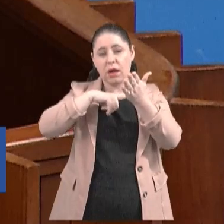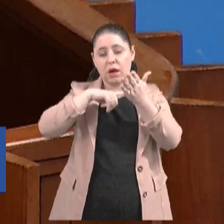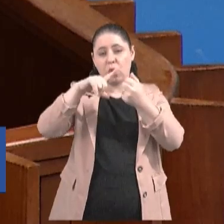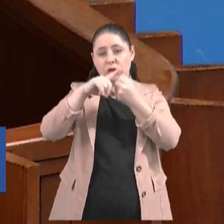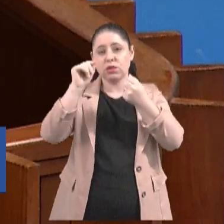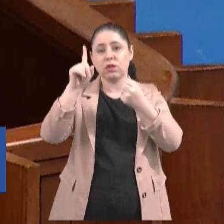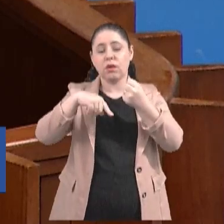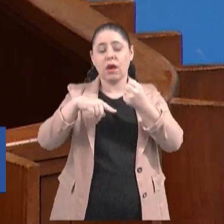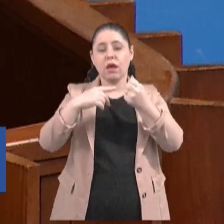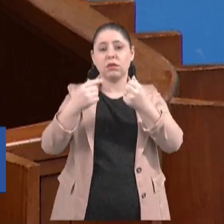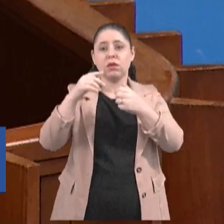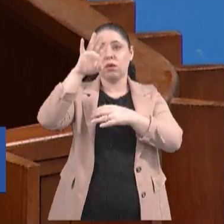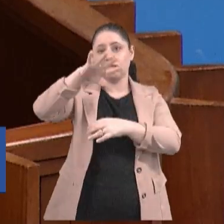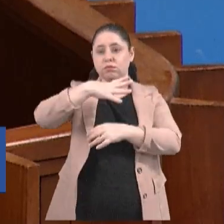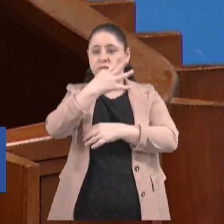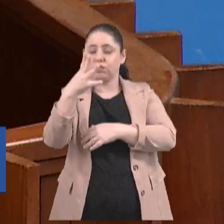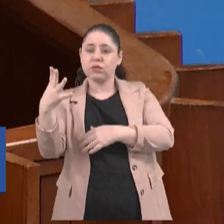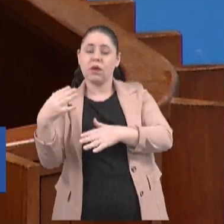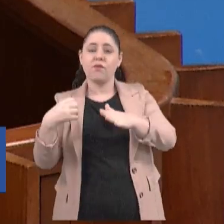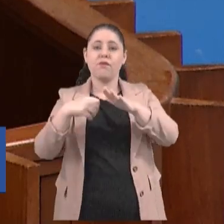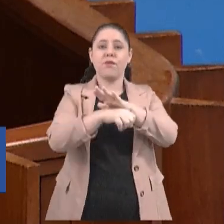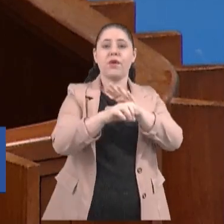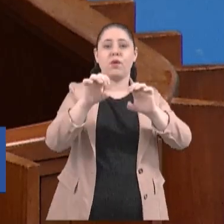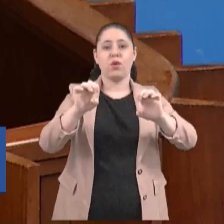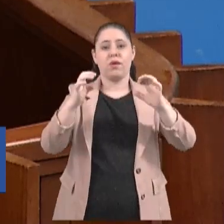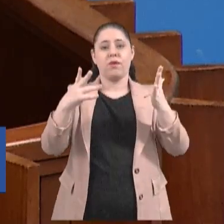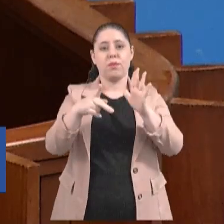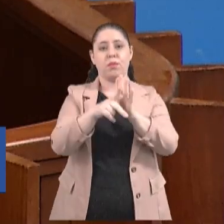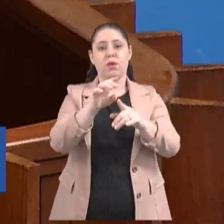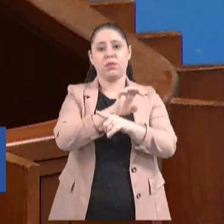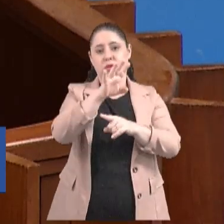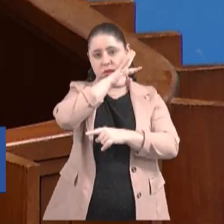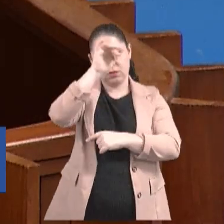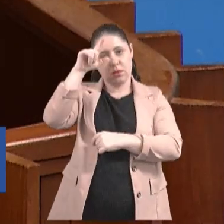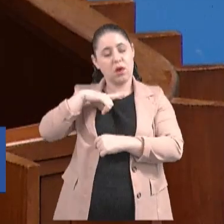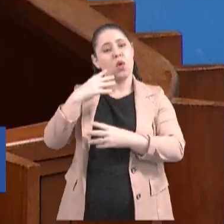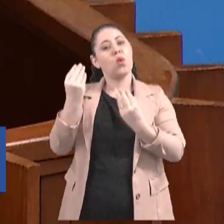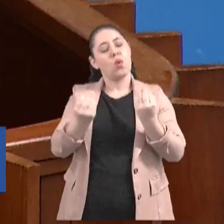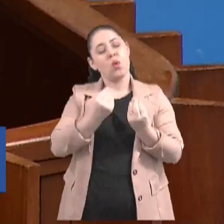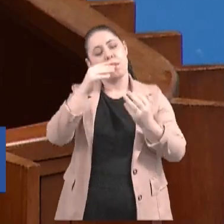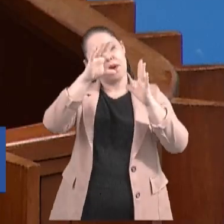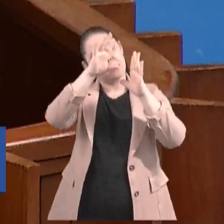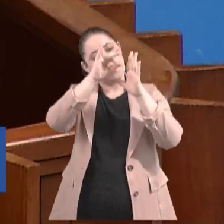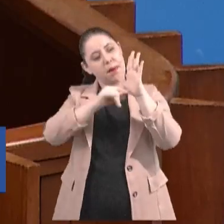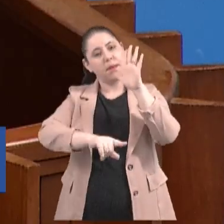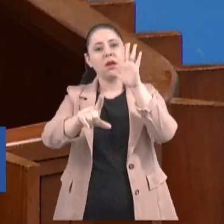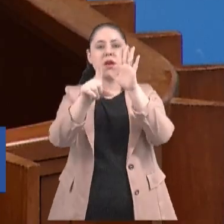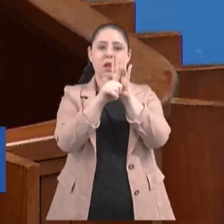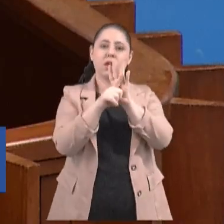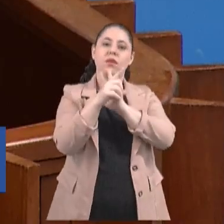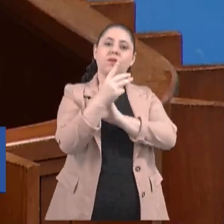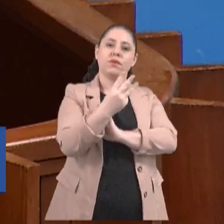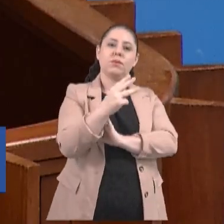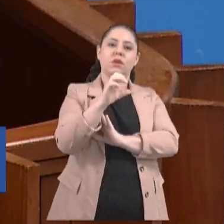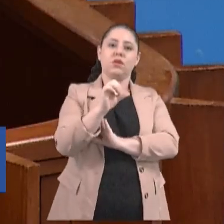no anexo do calendário oficial de eventos do Estado do Mato Grosso do Sul, conforme disposto na Lei